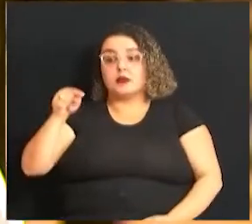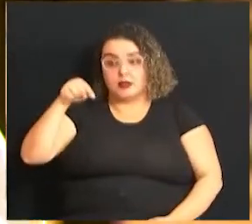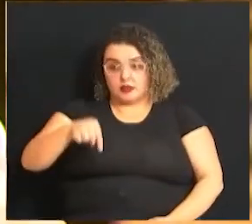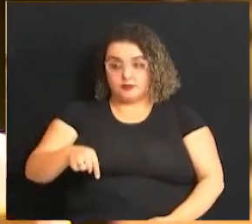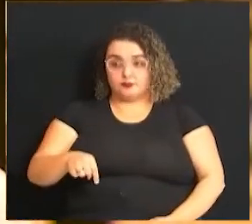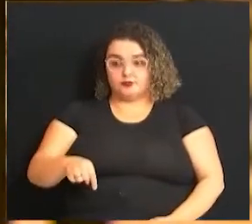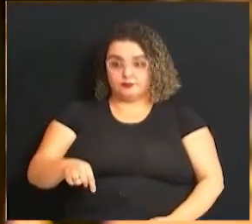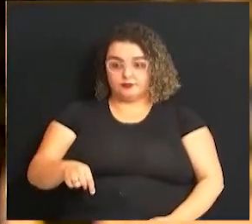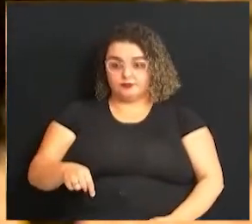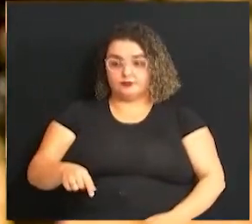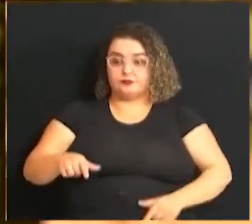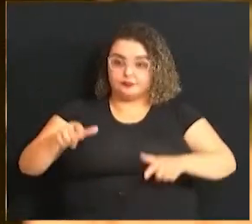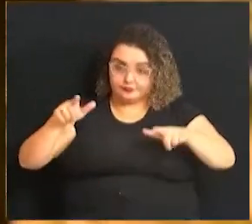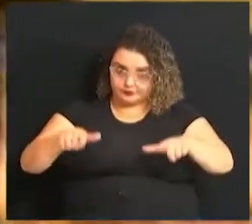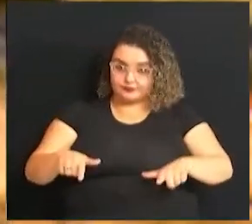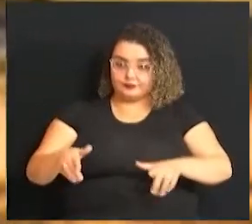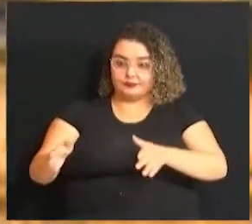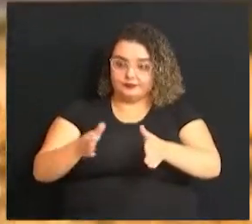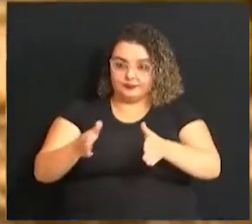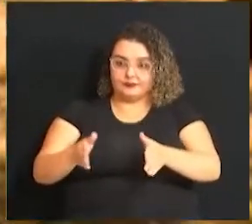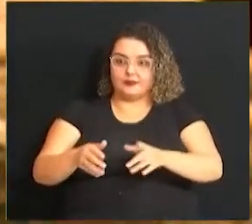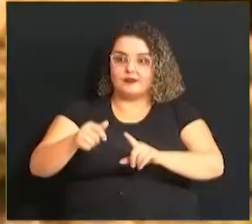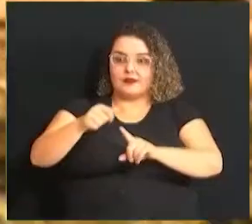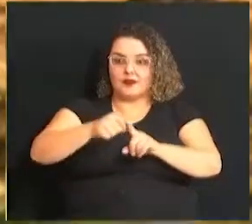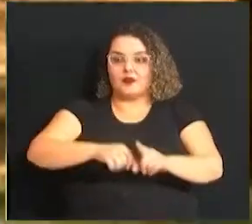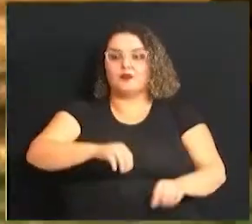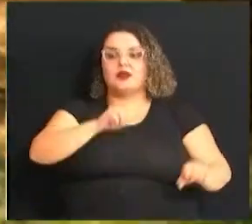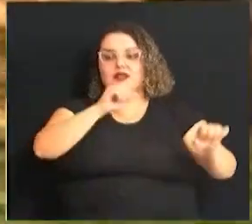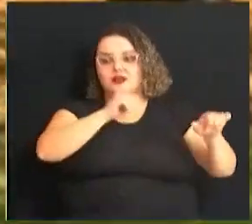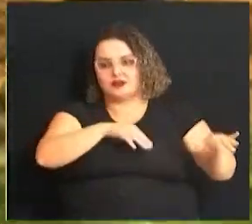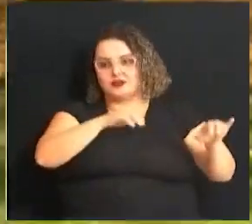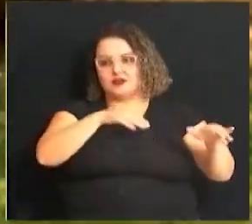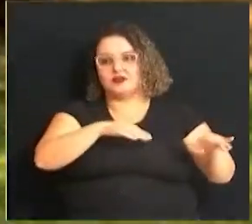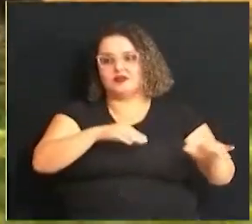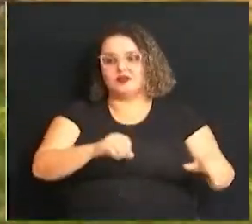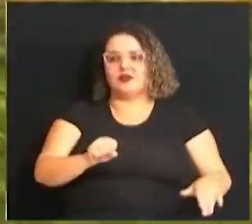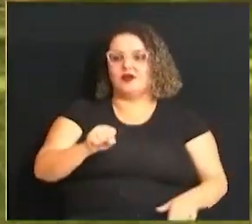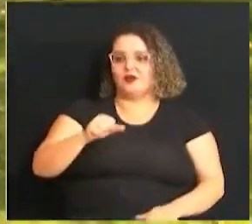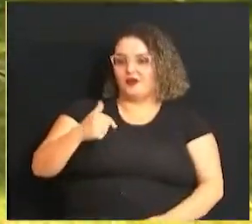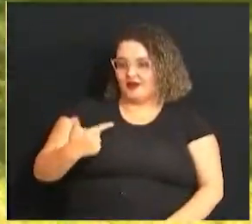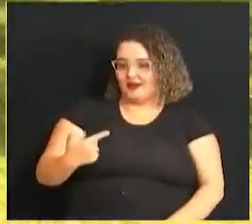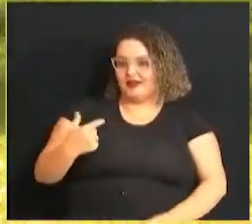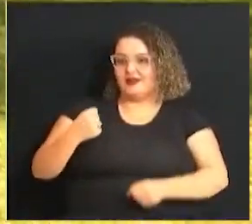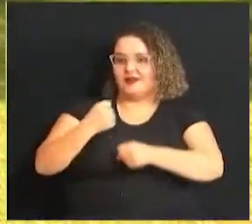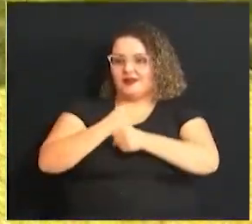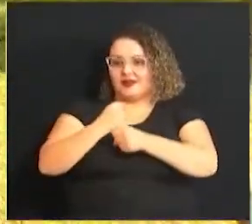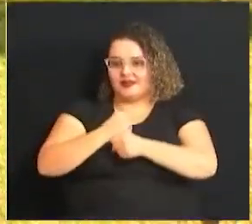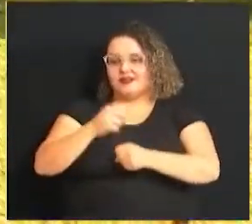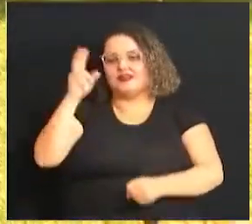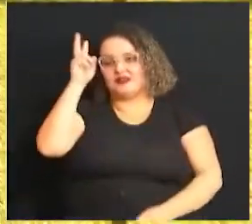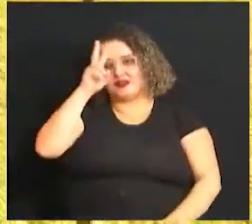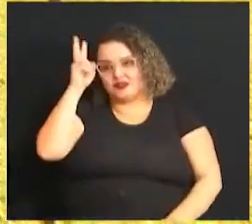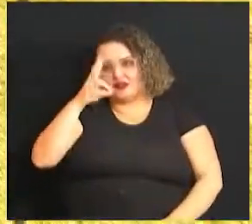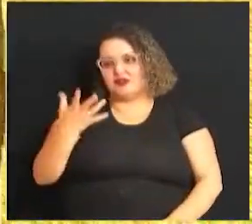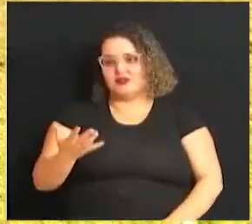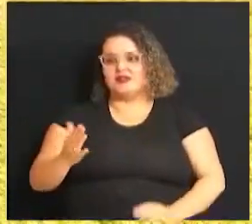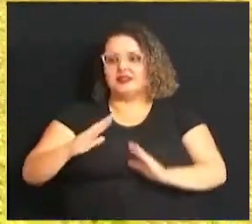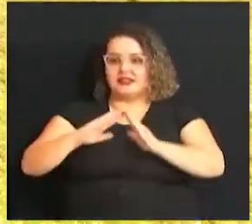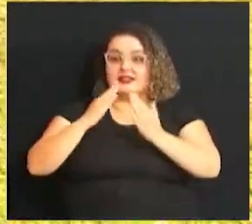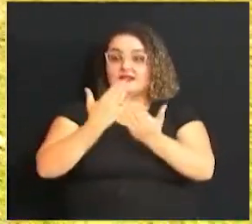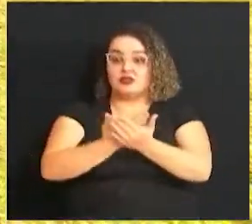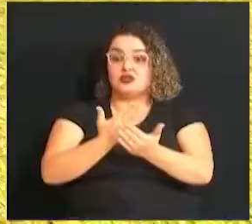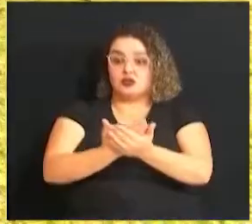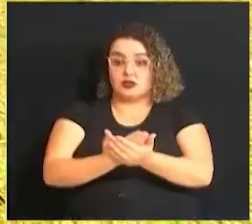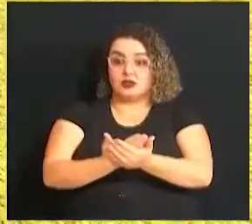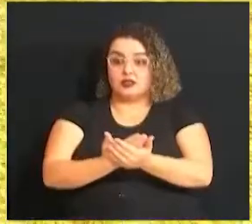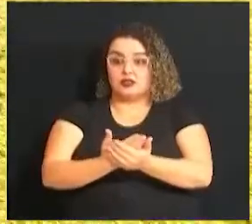é exatamente aqui onde eu estou, nesse momento, que no mês de setembro, completando os 82 anos de história